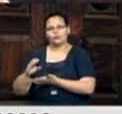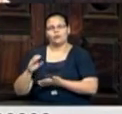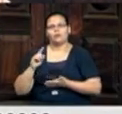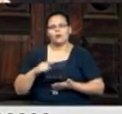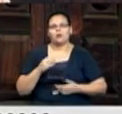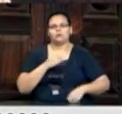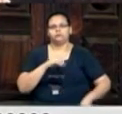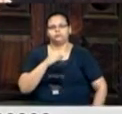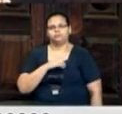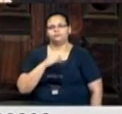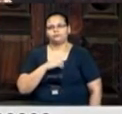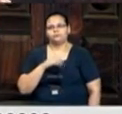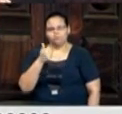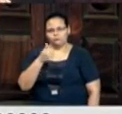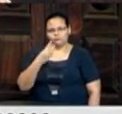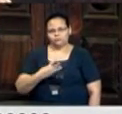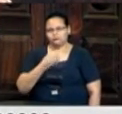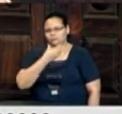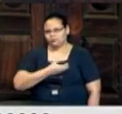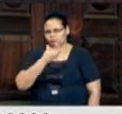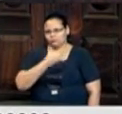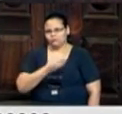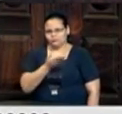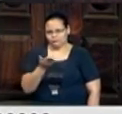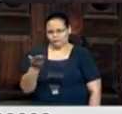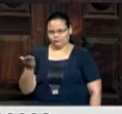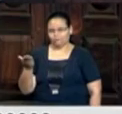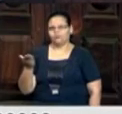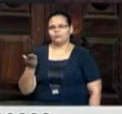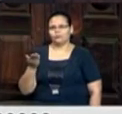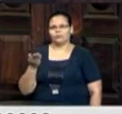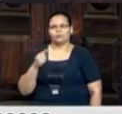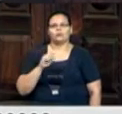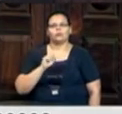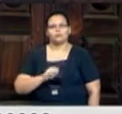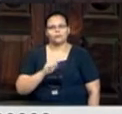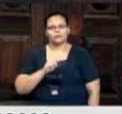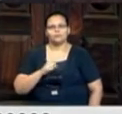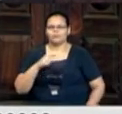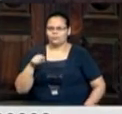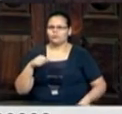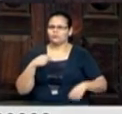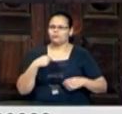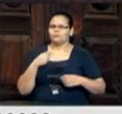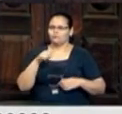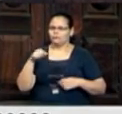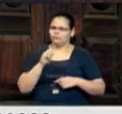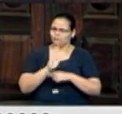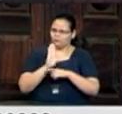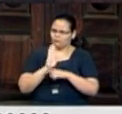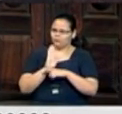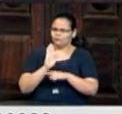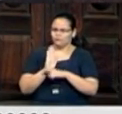do 13º salário de vocês. E pode contar conosco aqui nesta Assembleia.